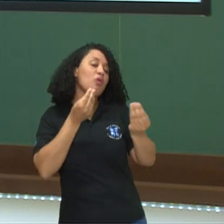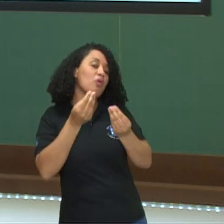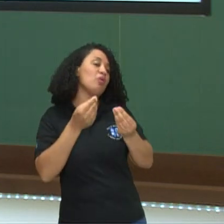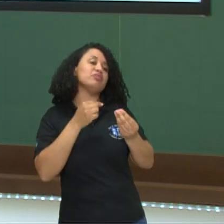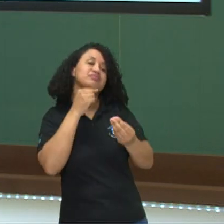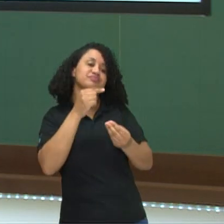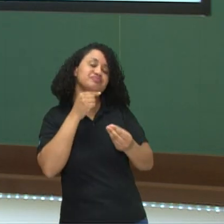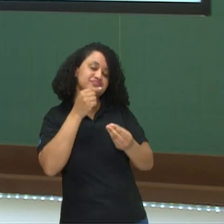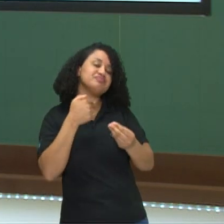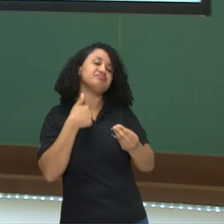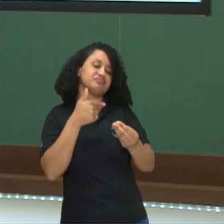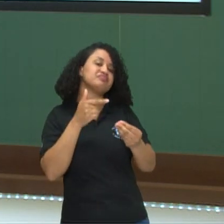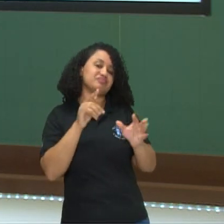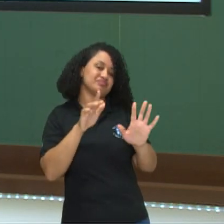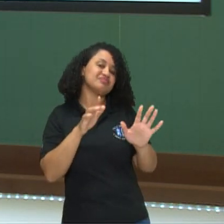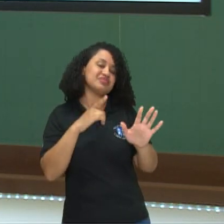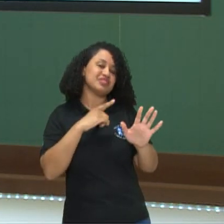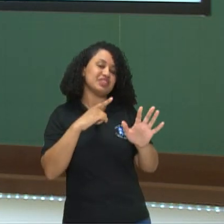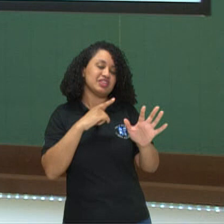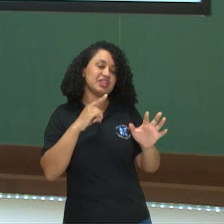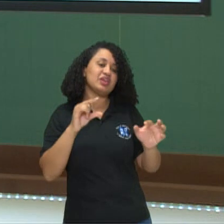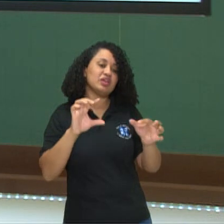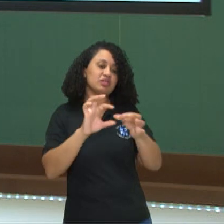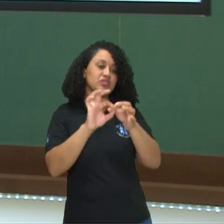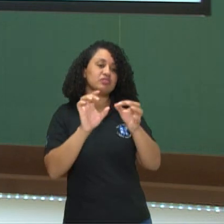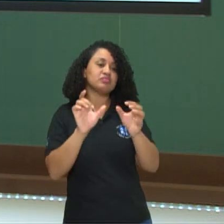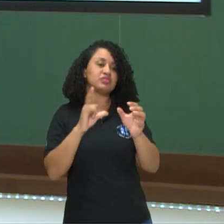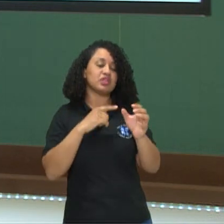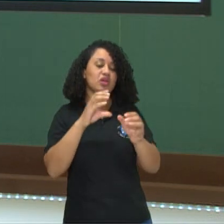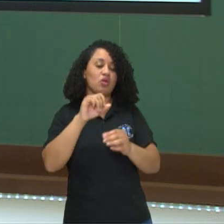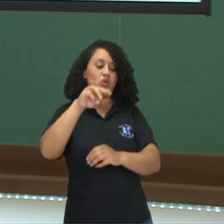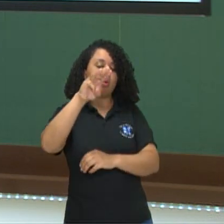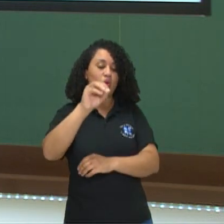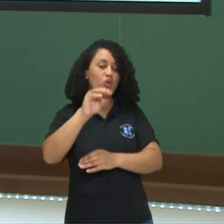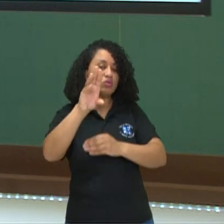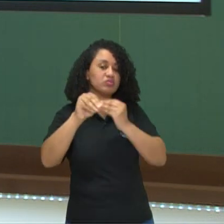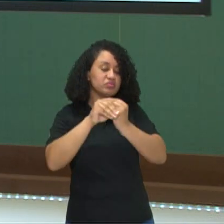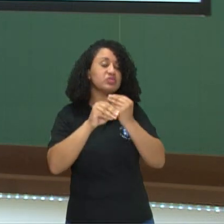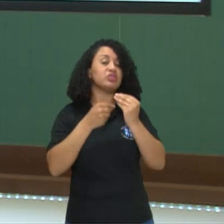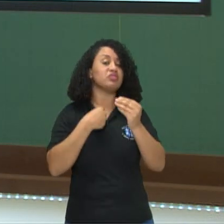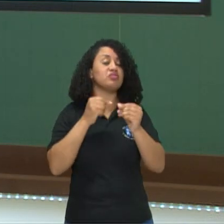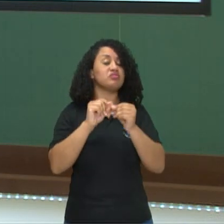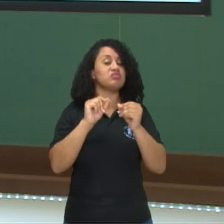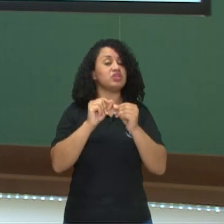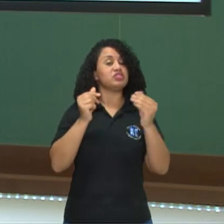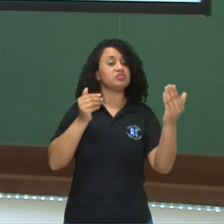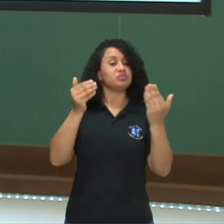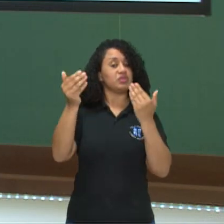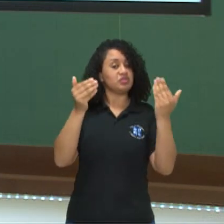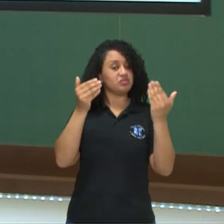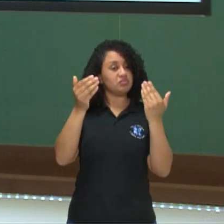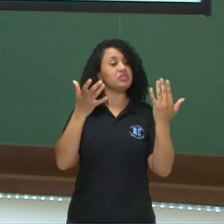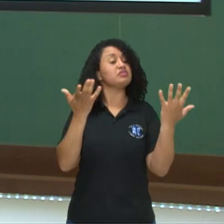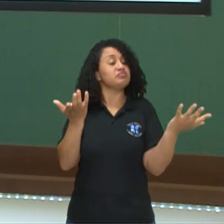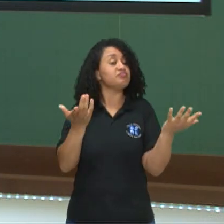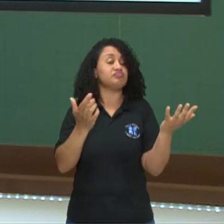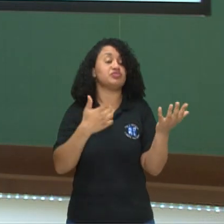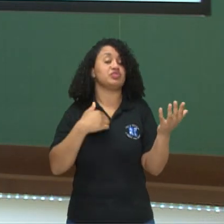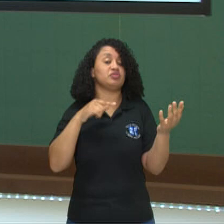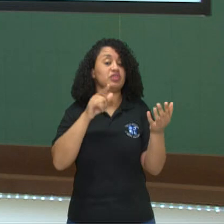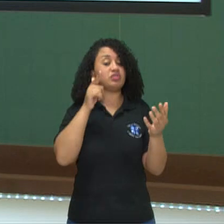ninguém, o mesmo comentário. Quando eu coloco o conectivo como, eu estou estabelecendo uma comparação. Sendo assim,